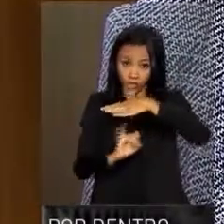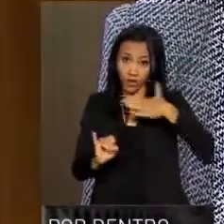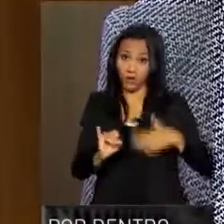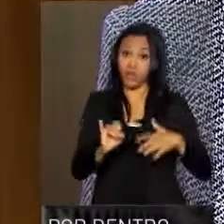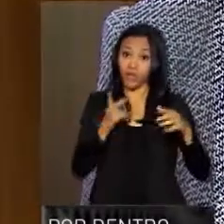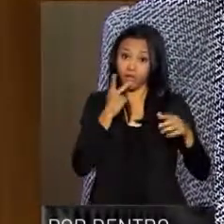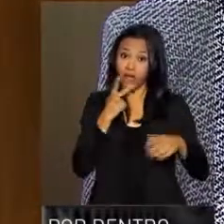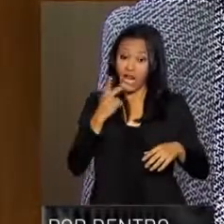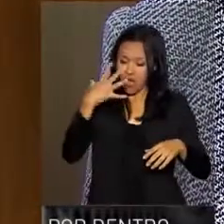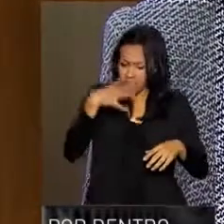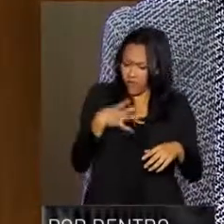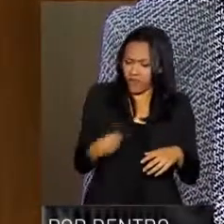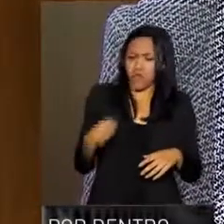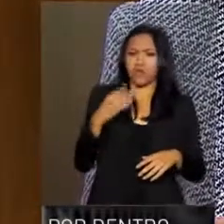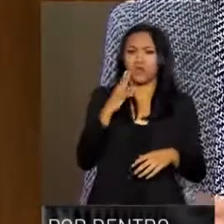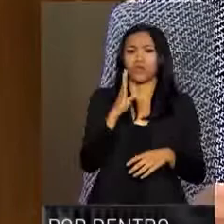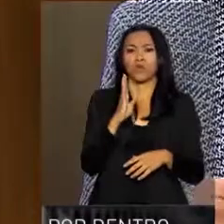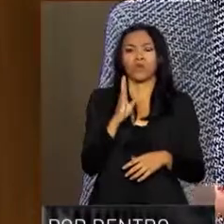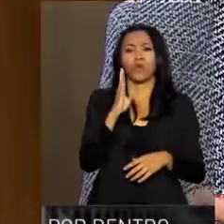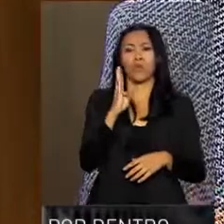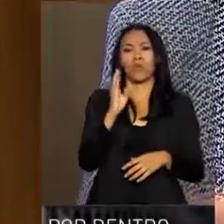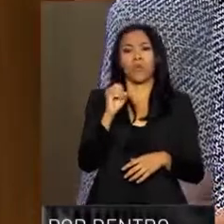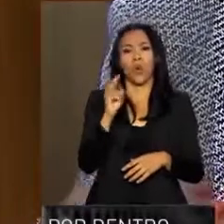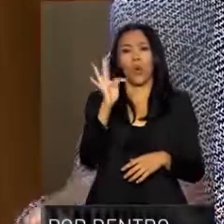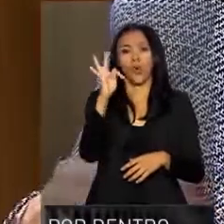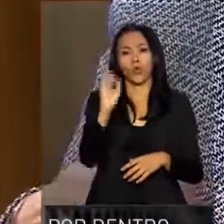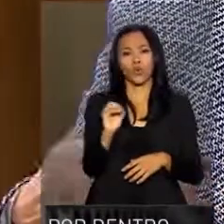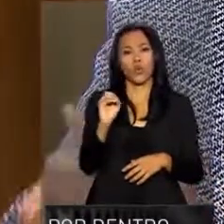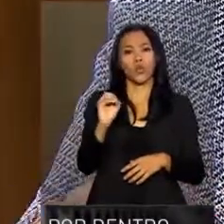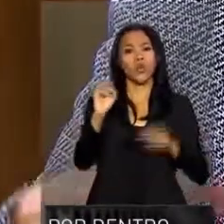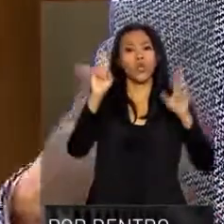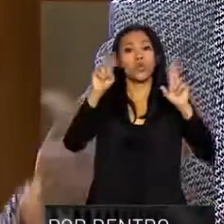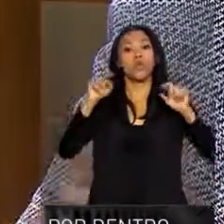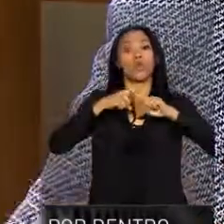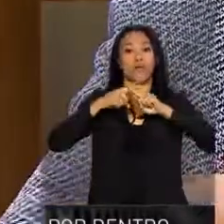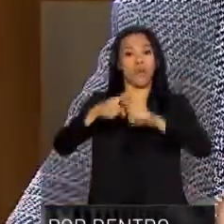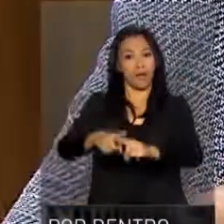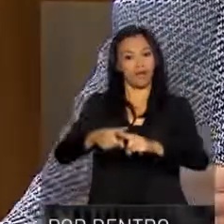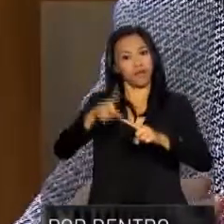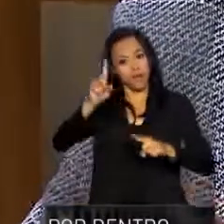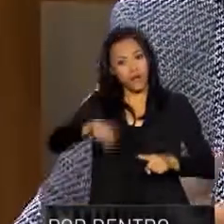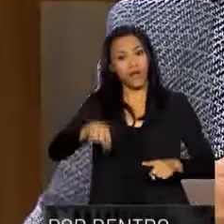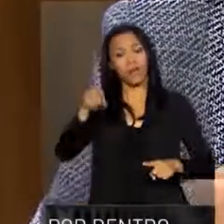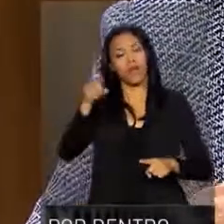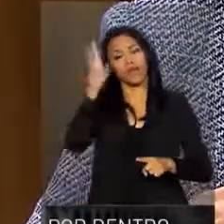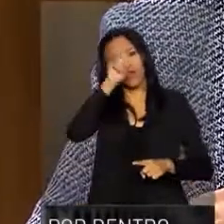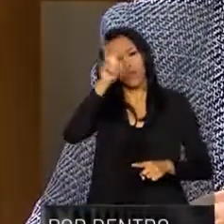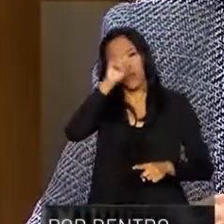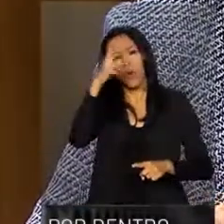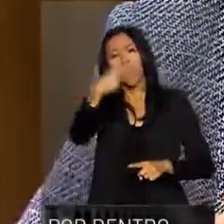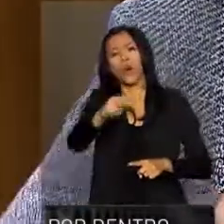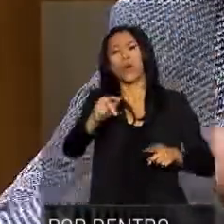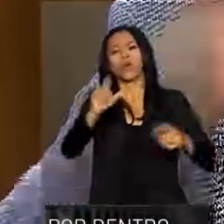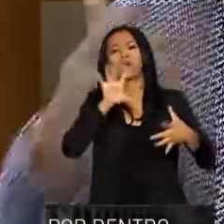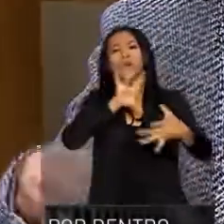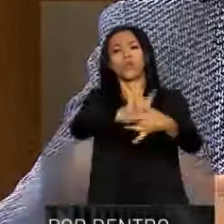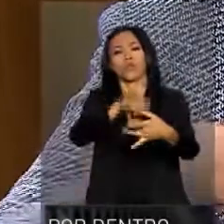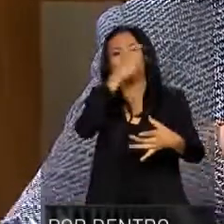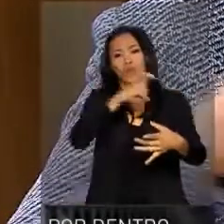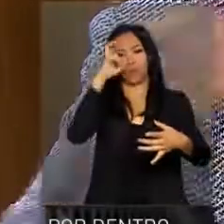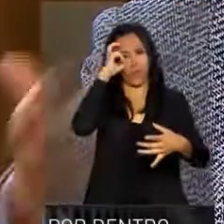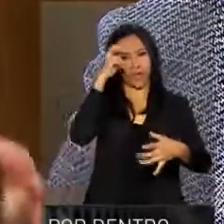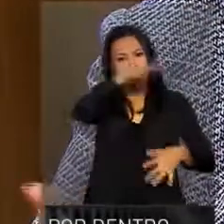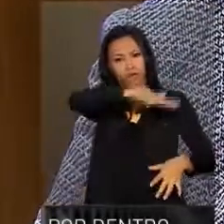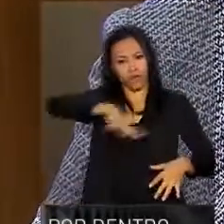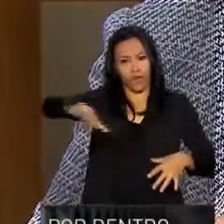filhos do boto nunca mais então a lenda do boto ela retrata muito essa questão cultural no nosso caso da amazônia mas que